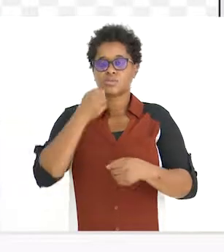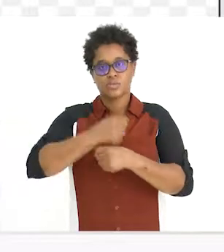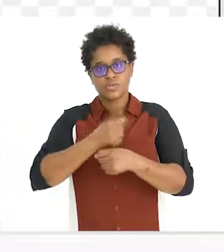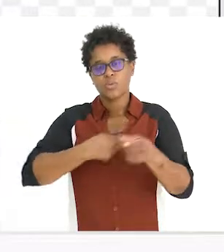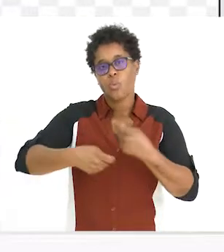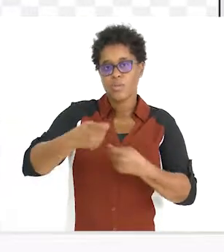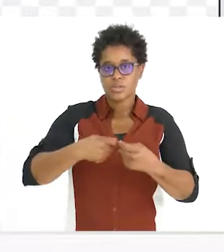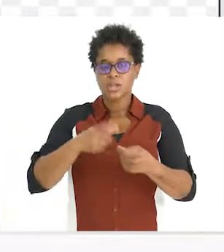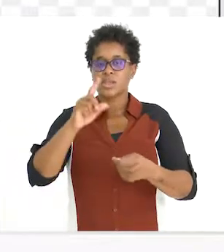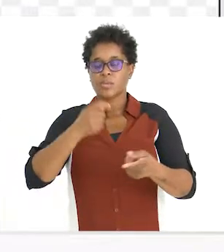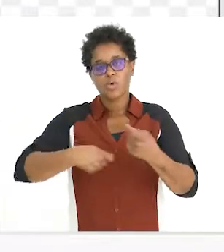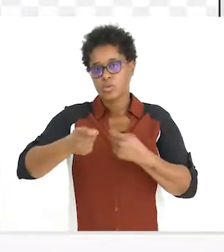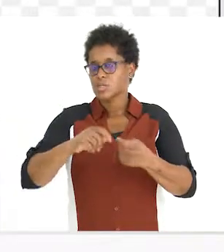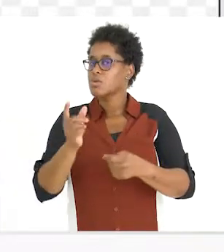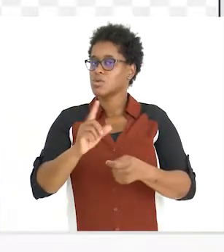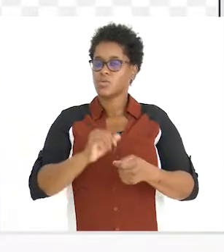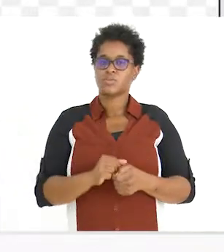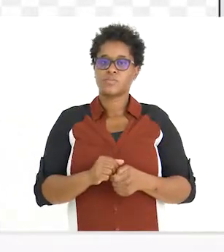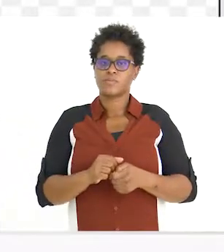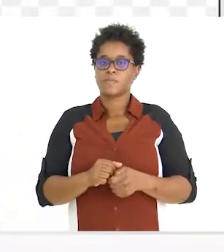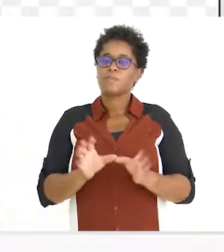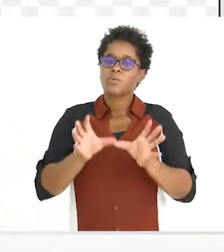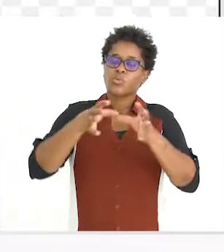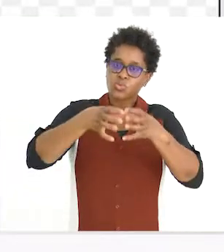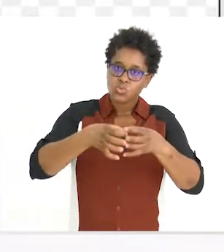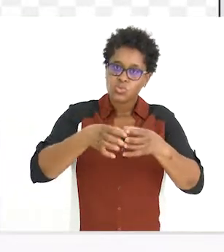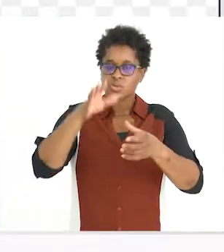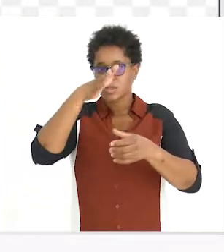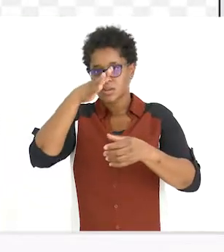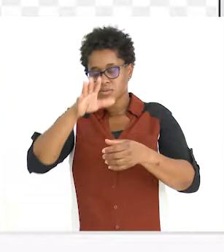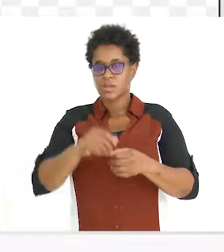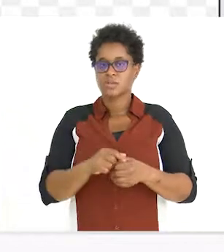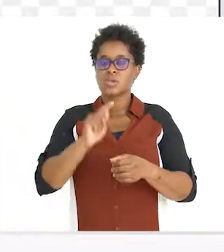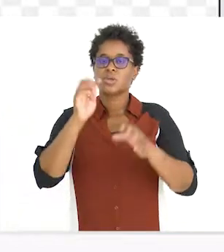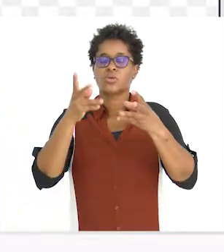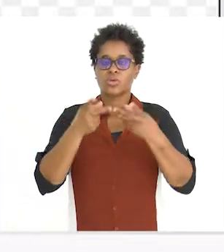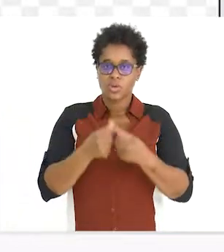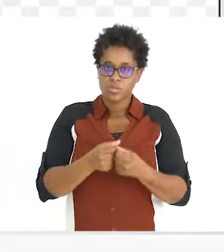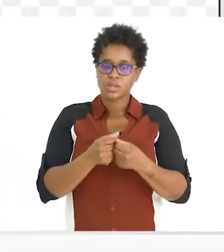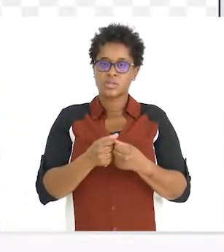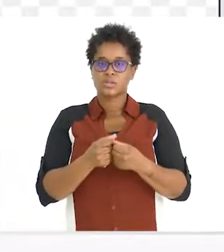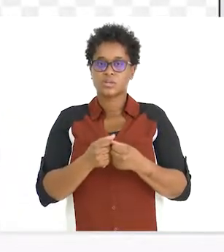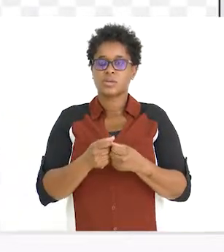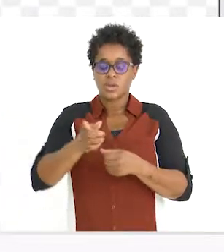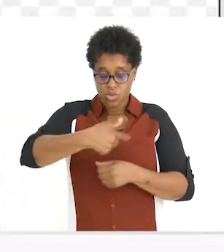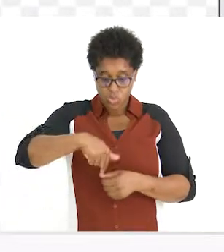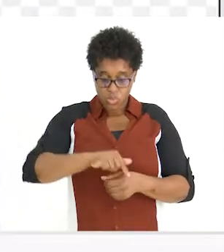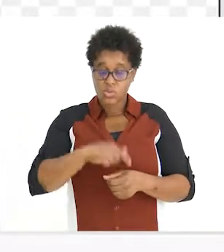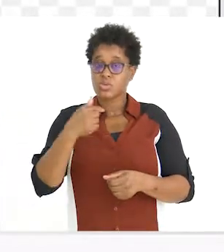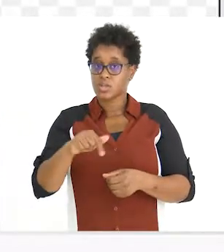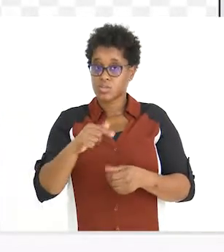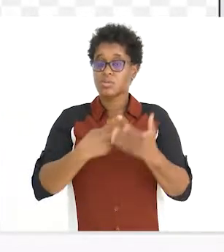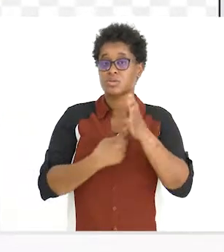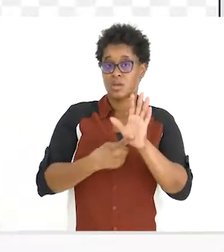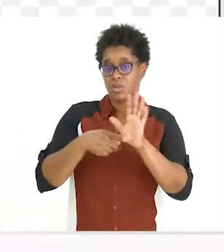comercializáveis e não comercializáveis, no conjunto das atividades econômicas. Nós temos, por exemplo,